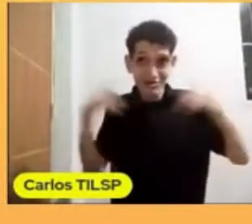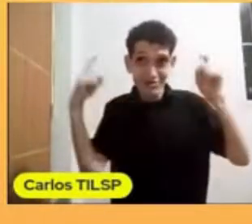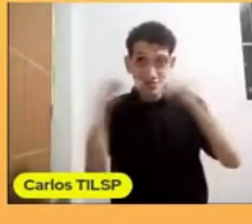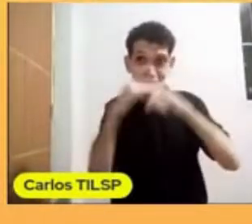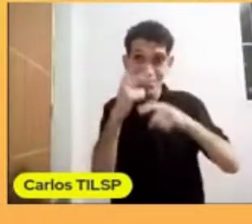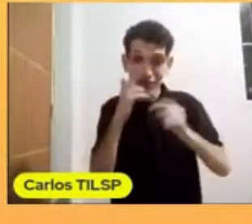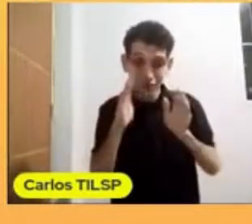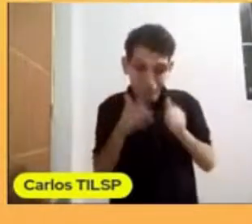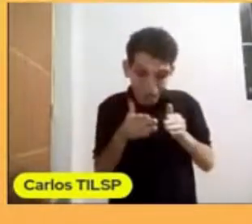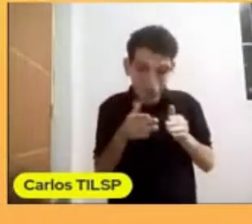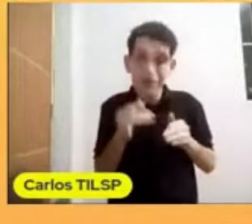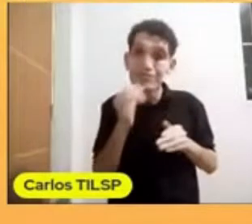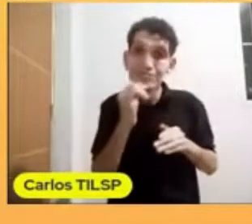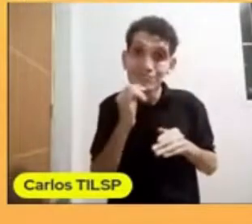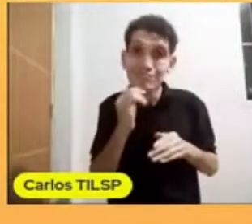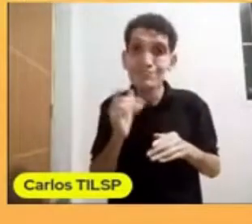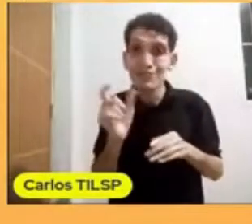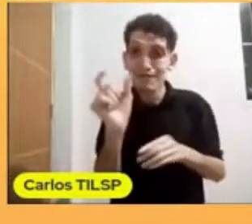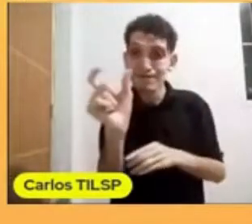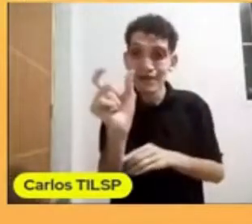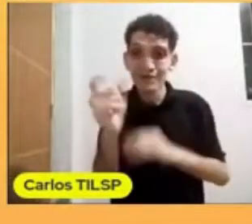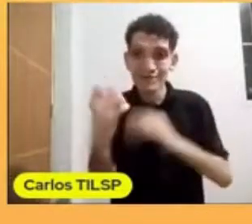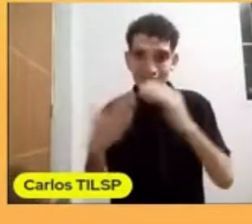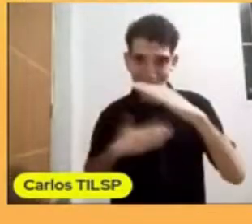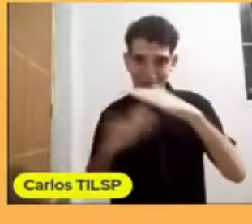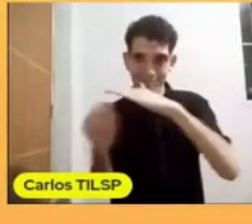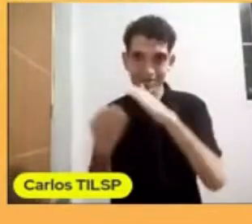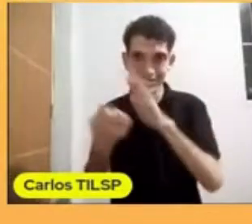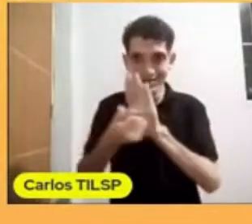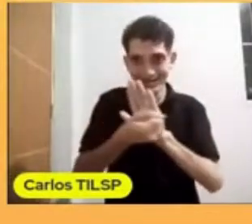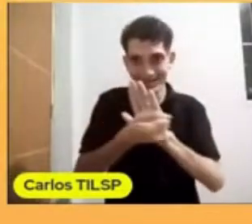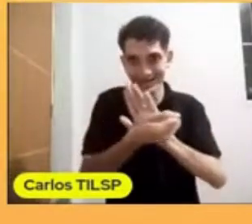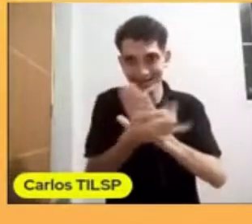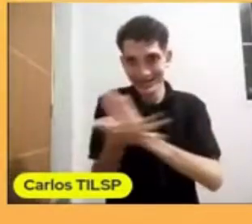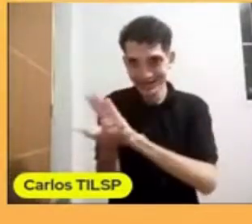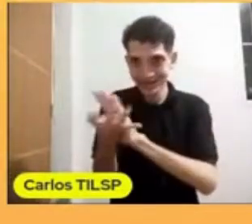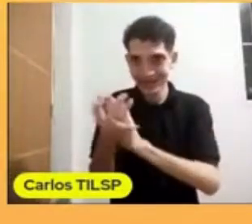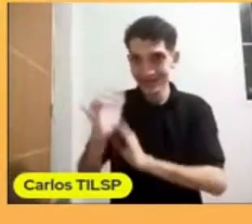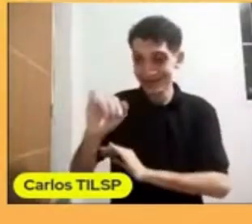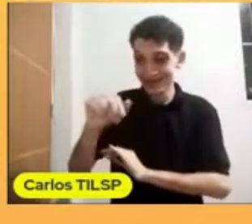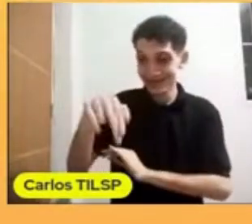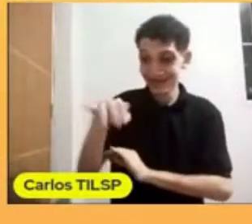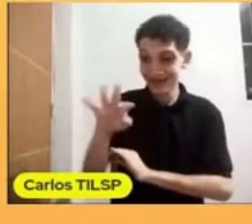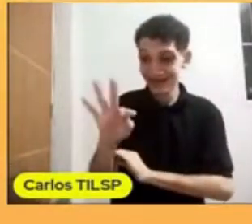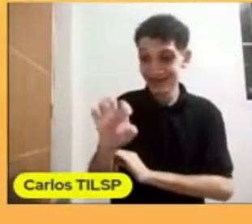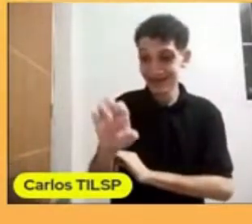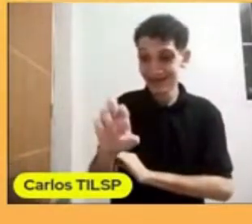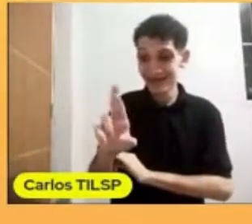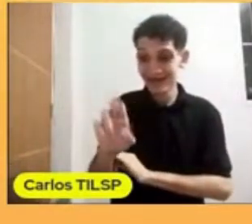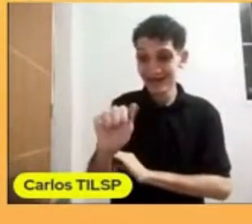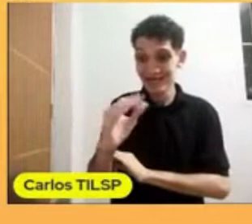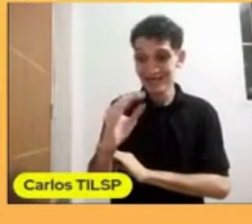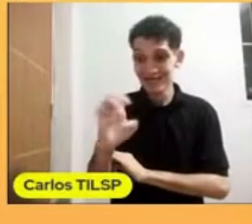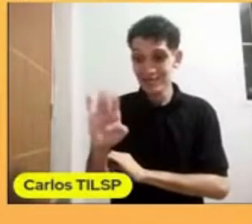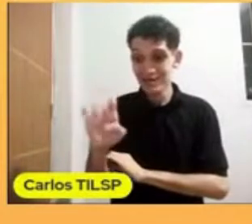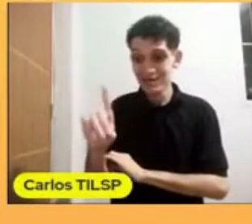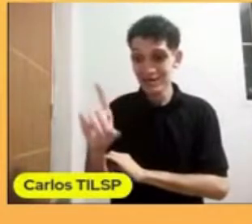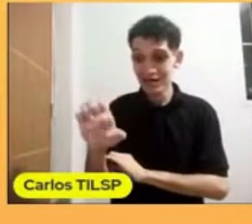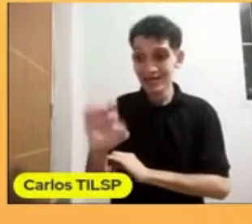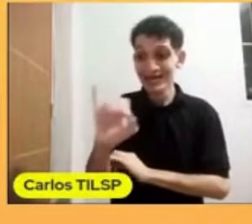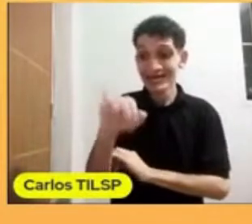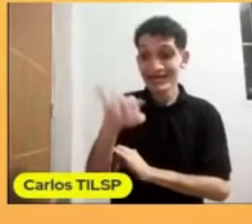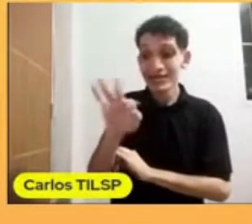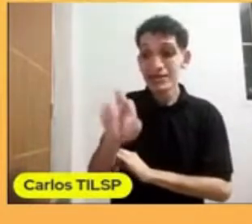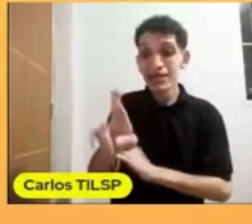ela tem esse nome de interacessibilidade. Então, quando eu fazia os processos de acessibilidade na sala de aula, eu percebia que eu